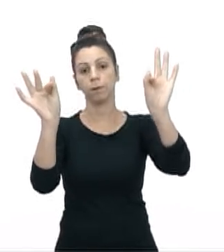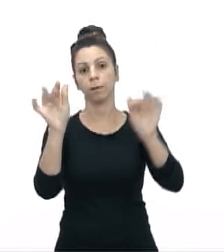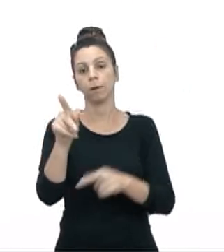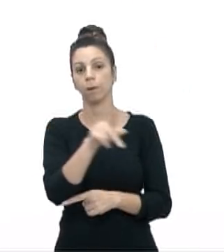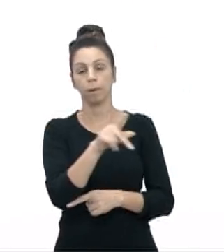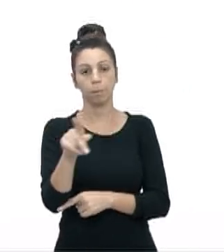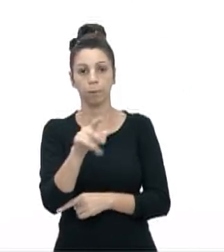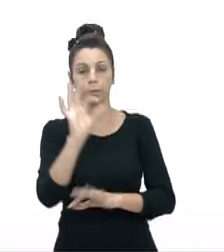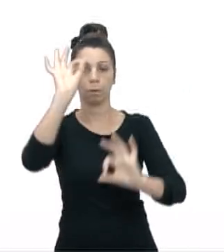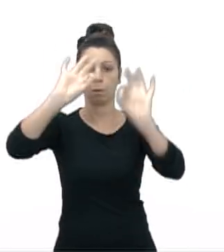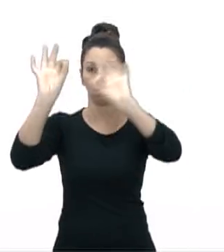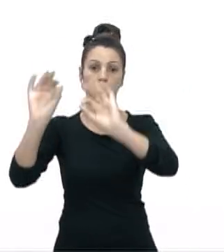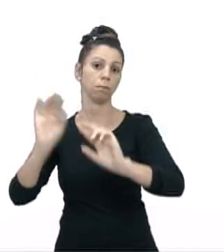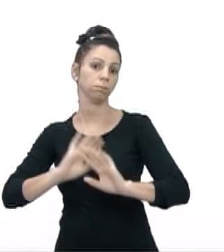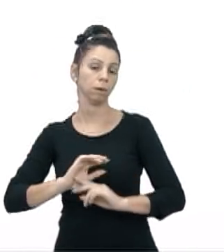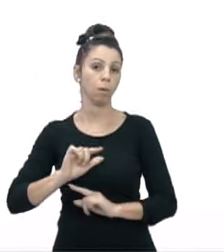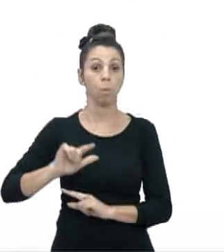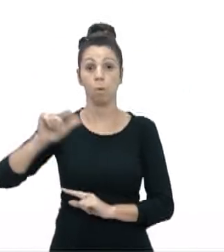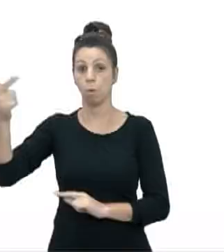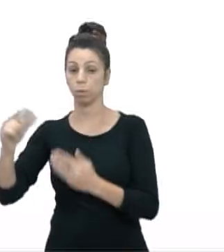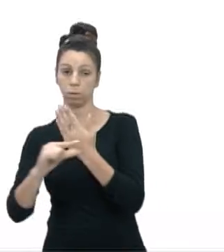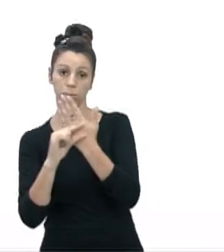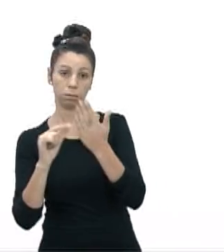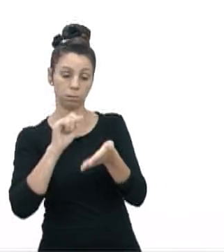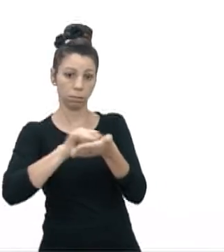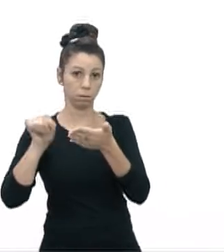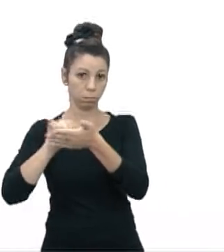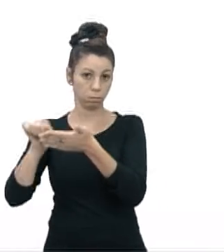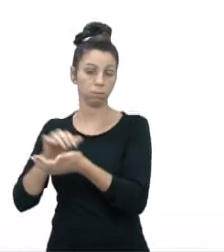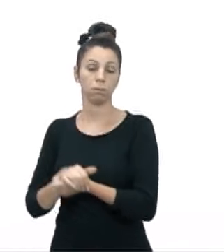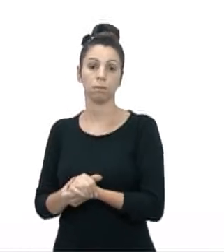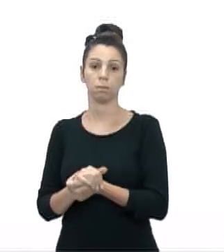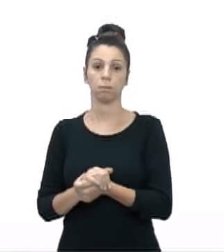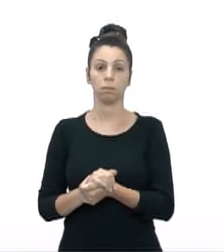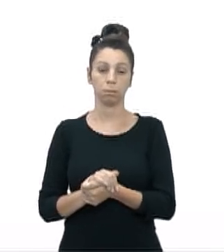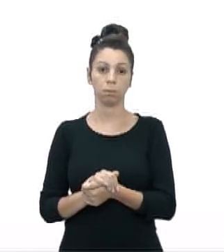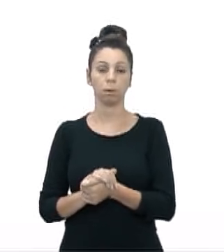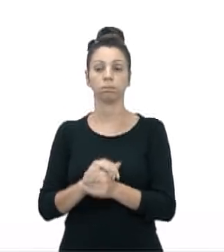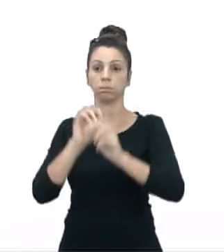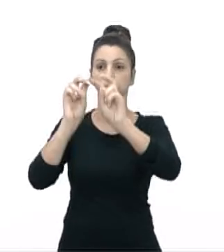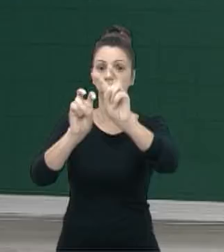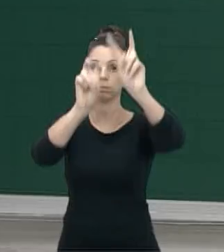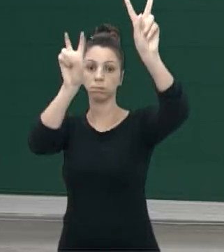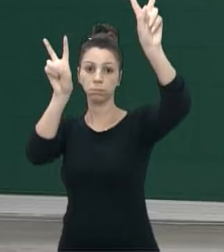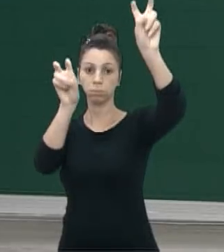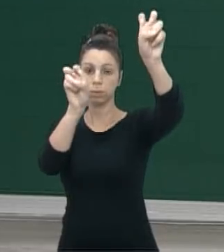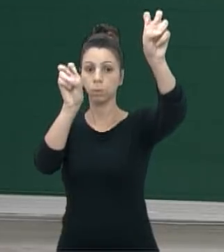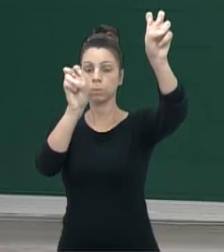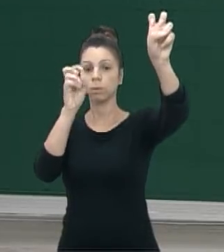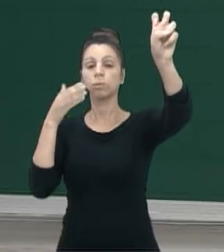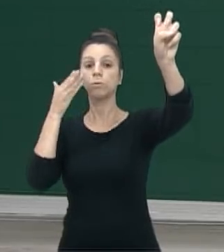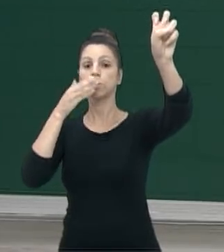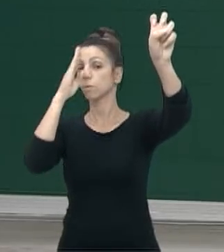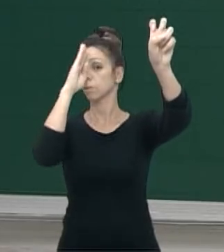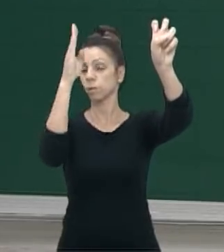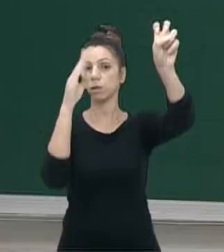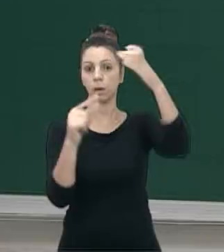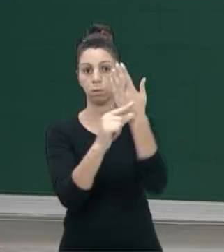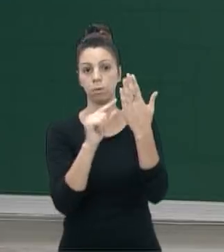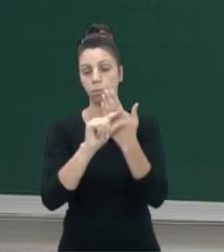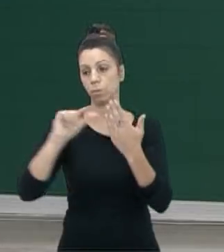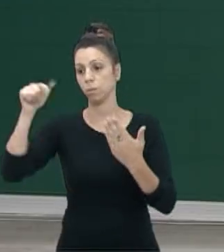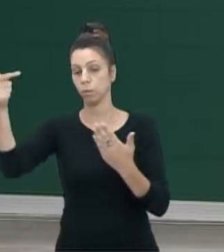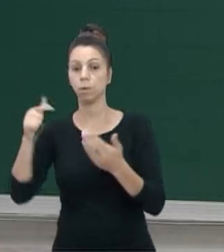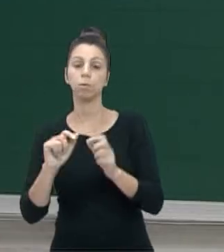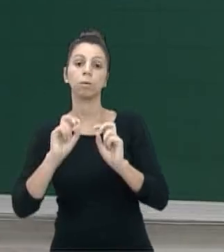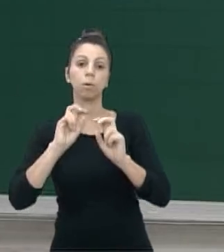para vocês, é uma frase de um outro autor. Então, quando eu trago a citação, o discurso direto de outro autor, eu uso as